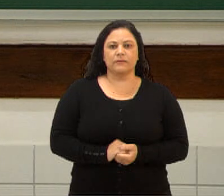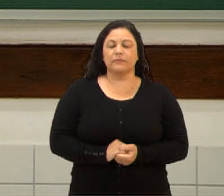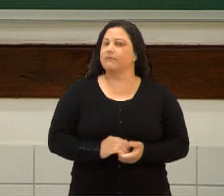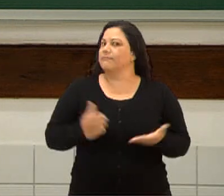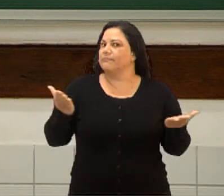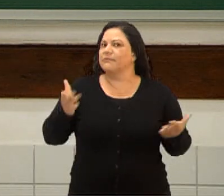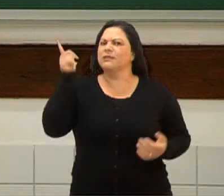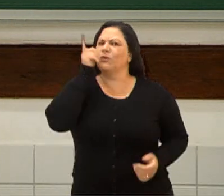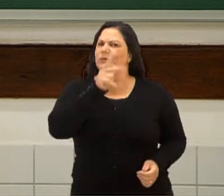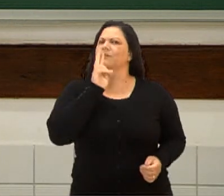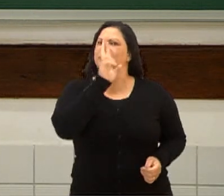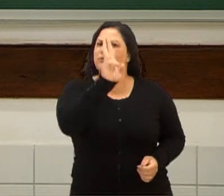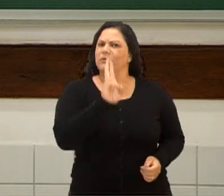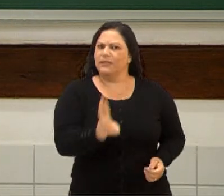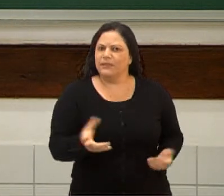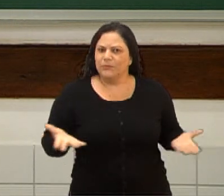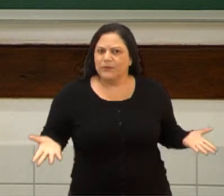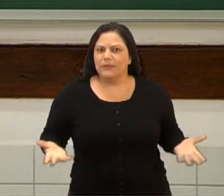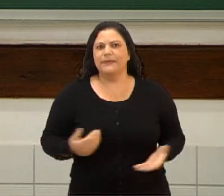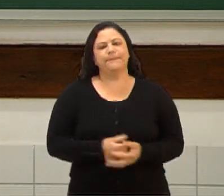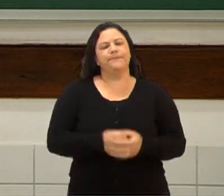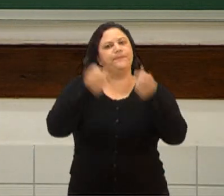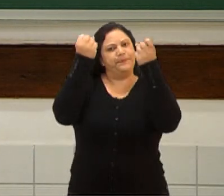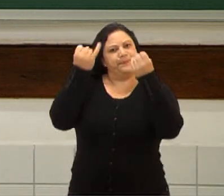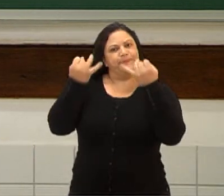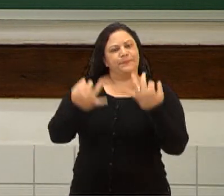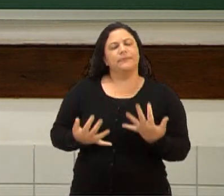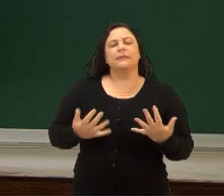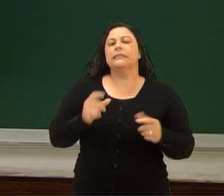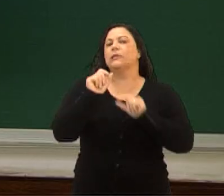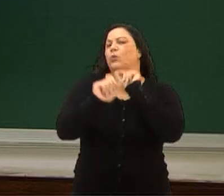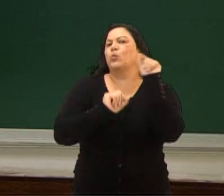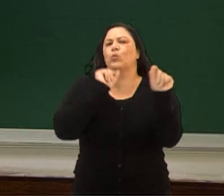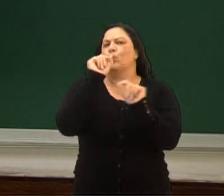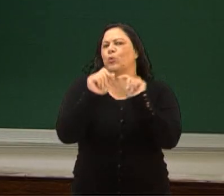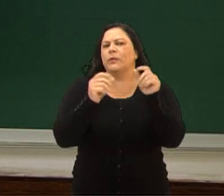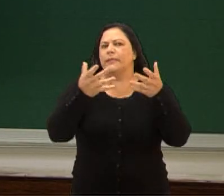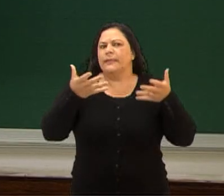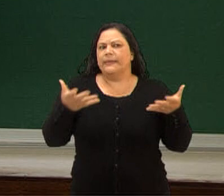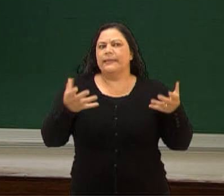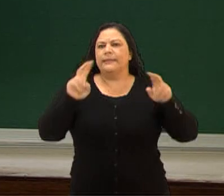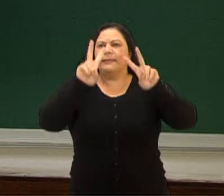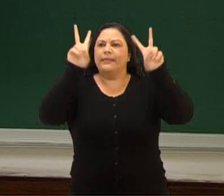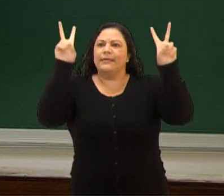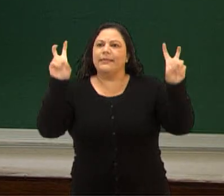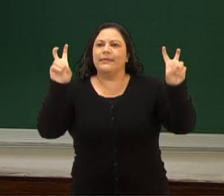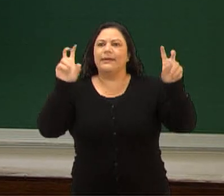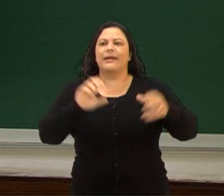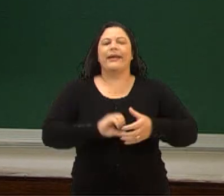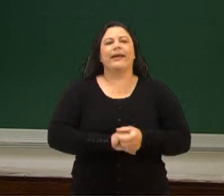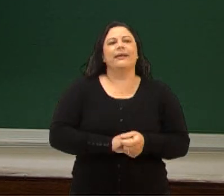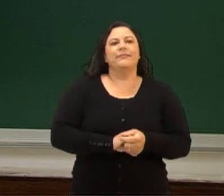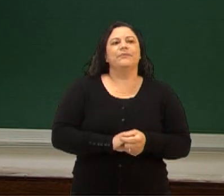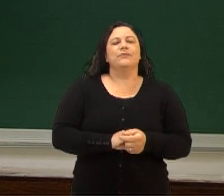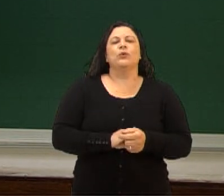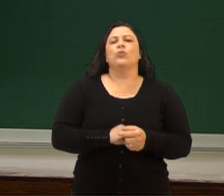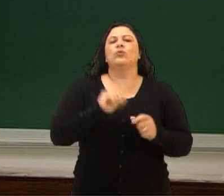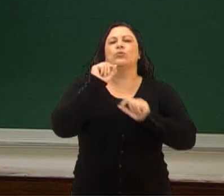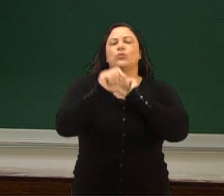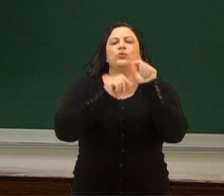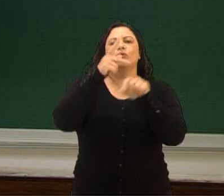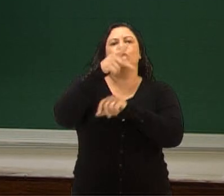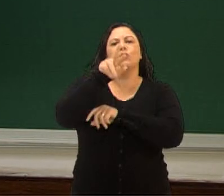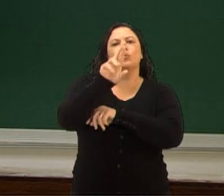E aí, conseguiram responder? Vamos falar um pouquinho ali, né, sobre o que são sayings, né? Os sayings são os